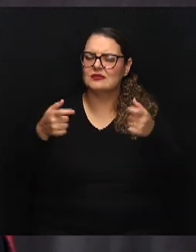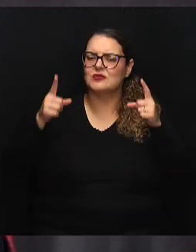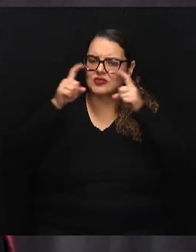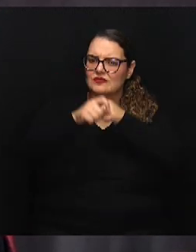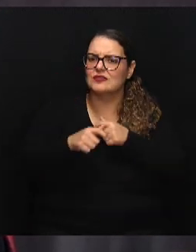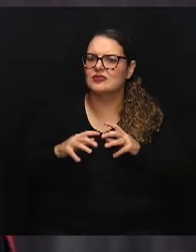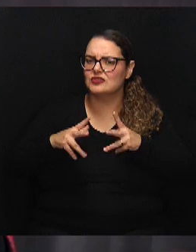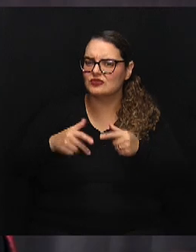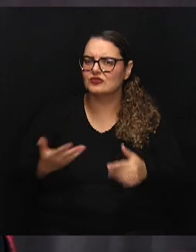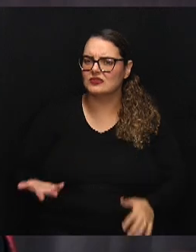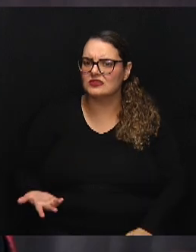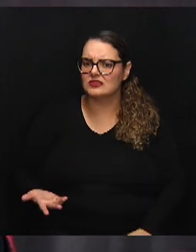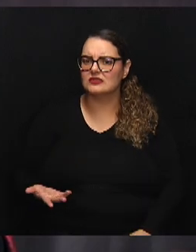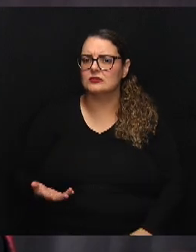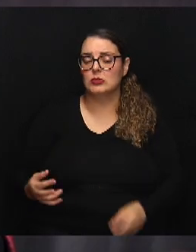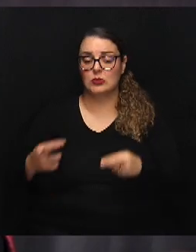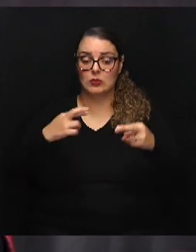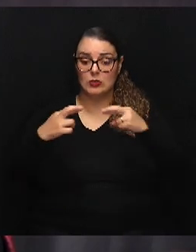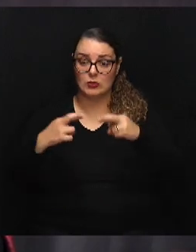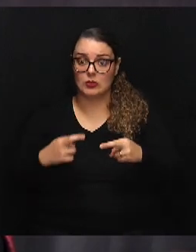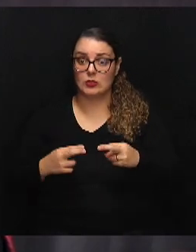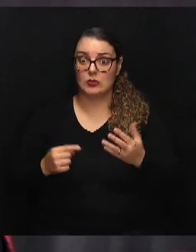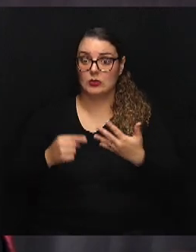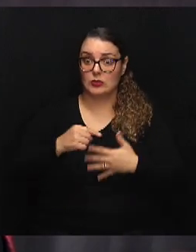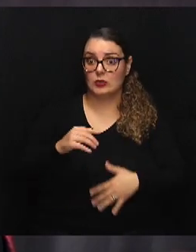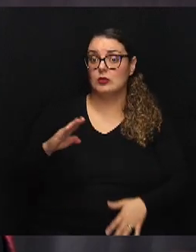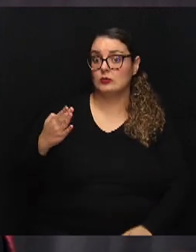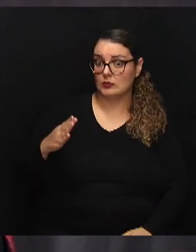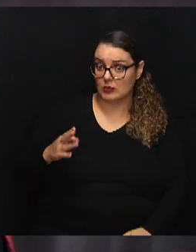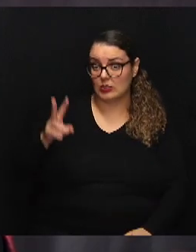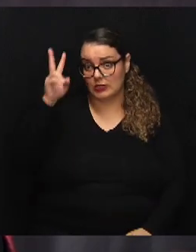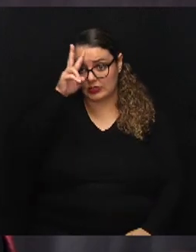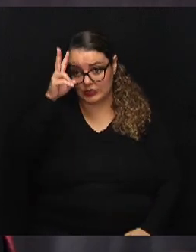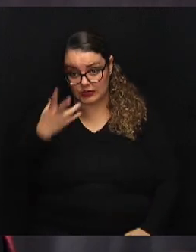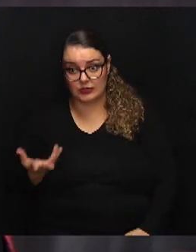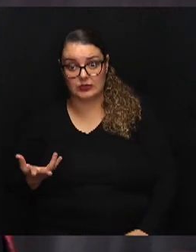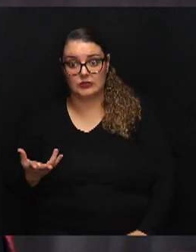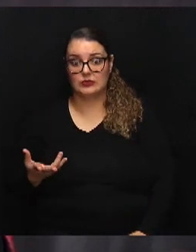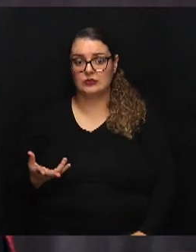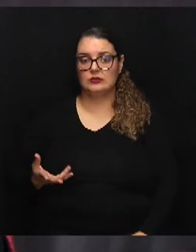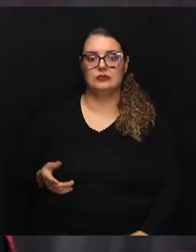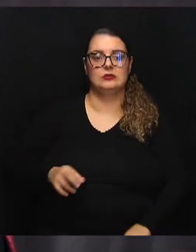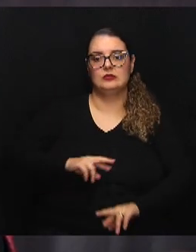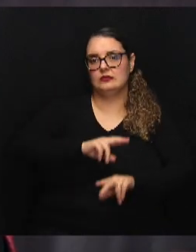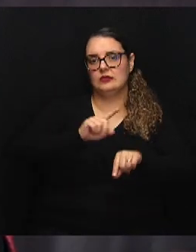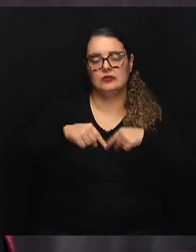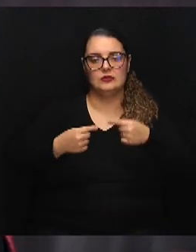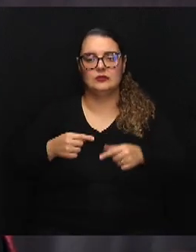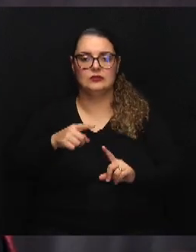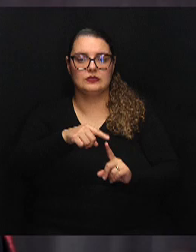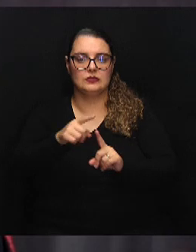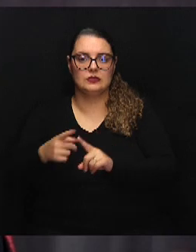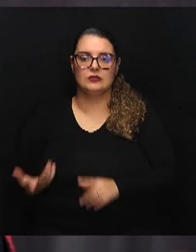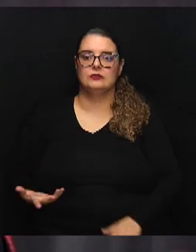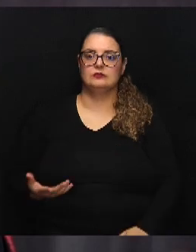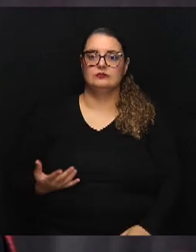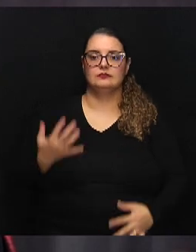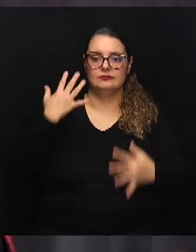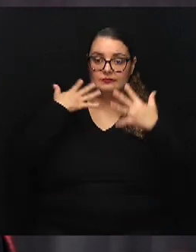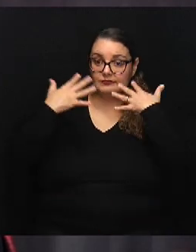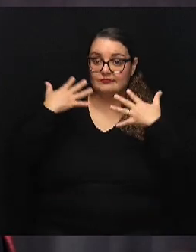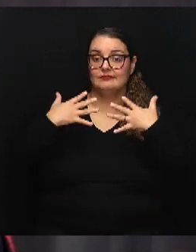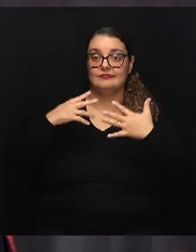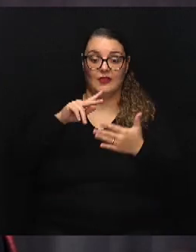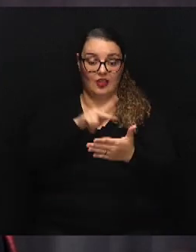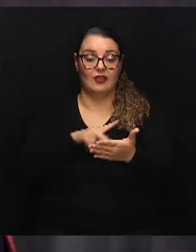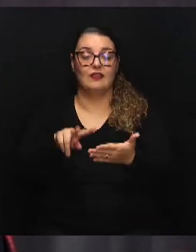todas? Levarei em considerações fatores biológicos, históricos, hereditários, atípicos. Juro que para me inspirar vou ler muita